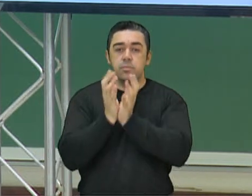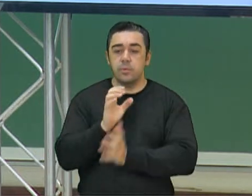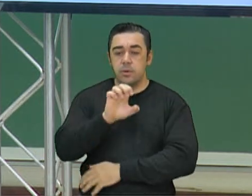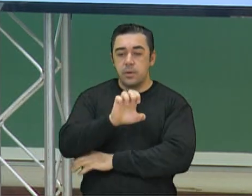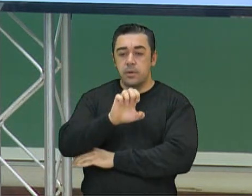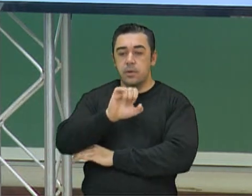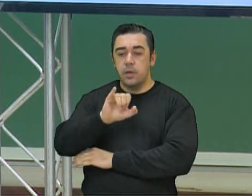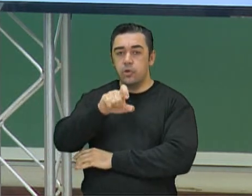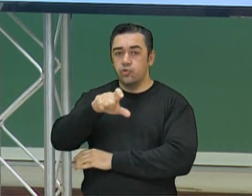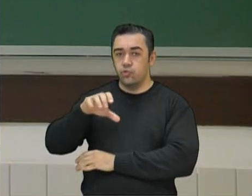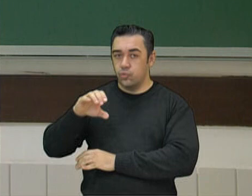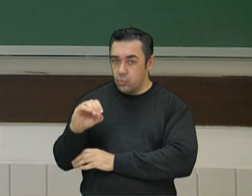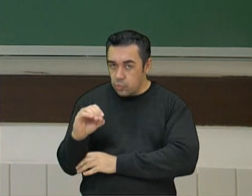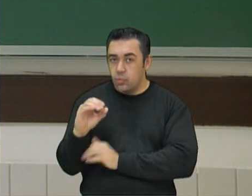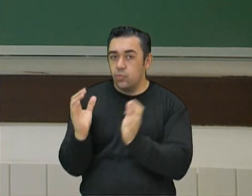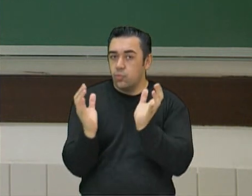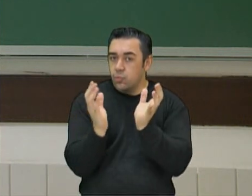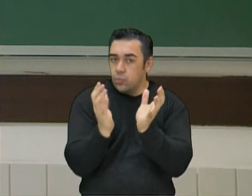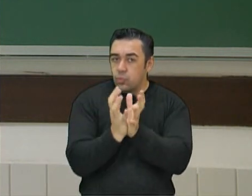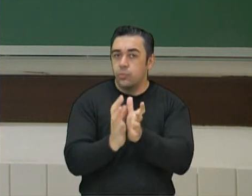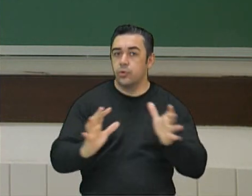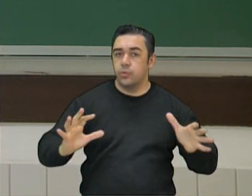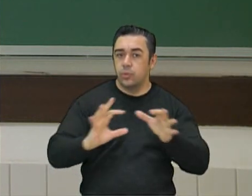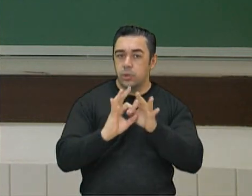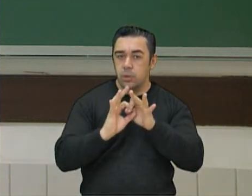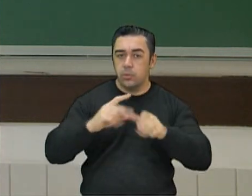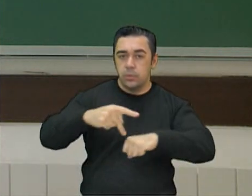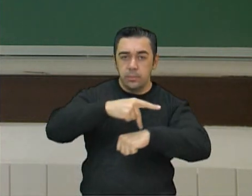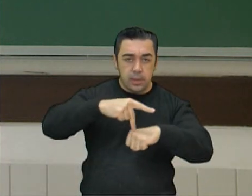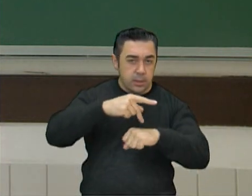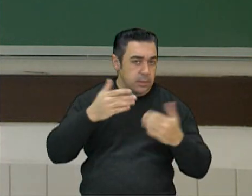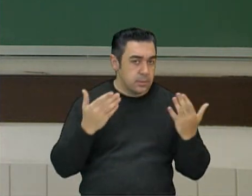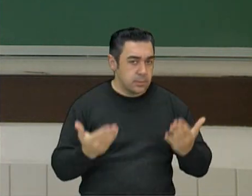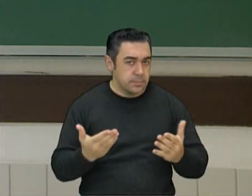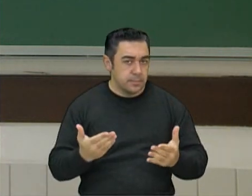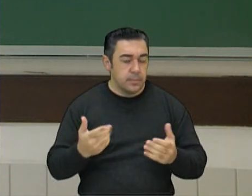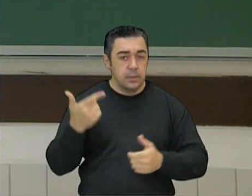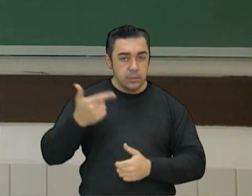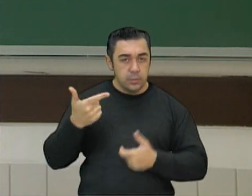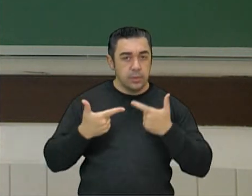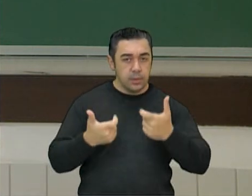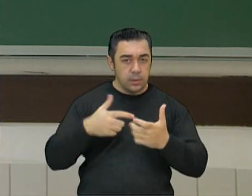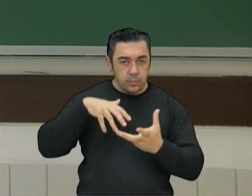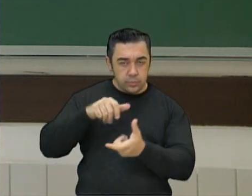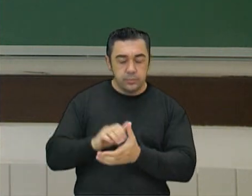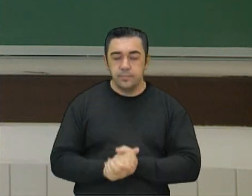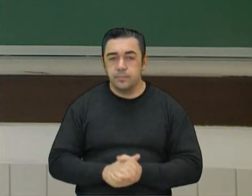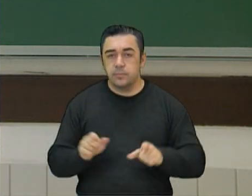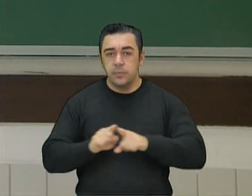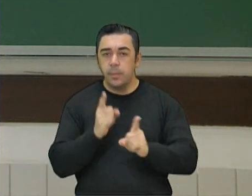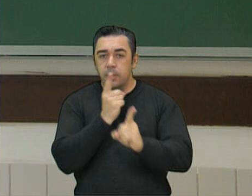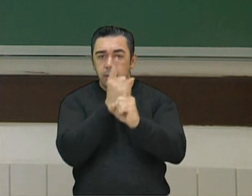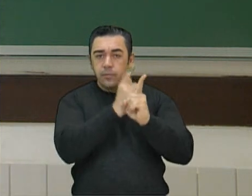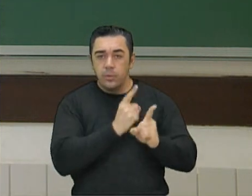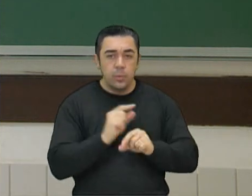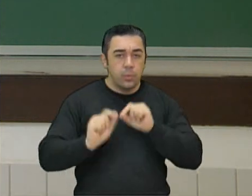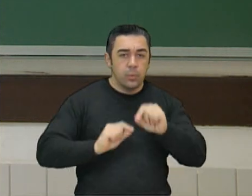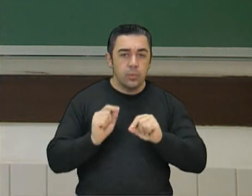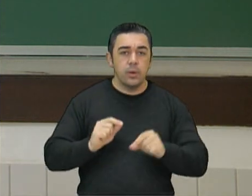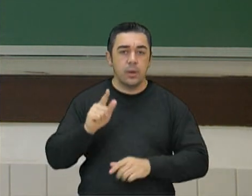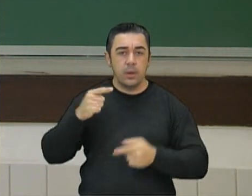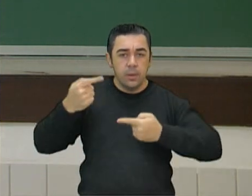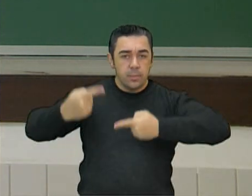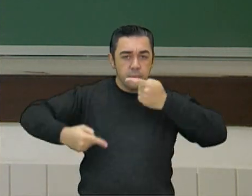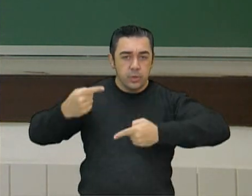dos grupos de países da Segunda Guerra Mundial. E ainda vamos identificar a política de